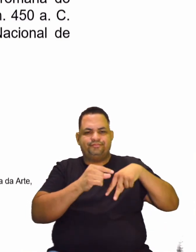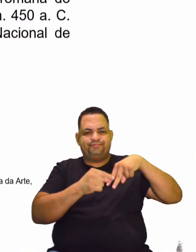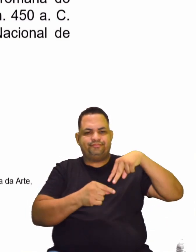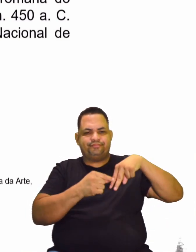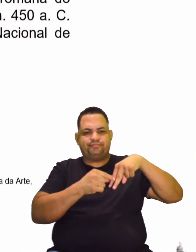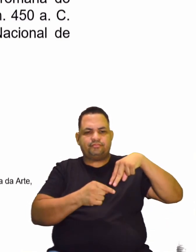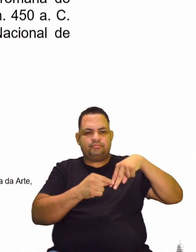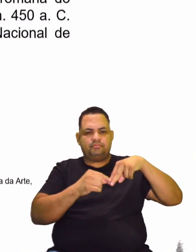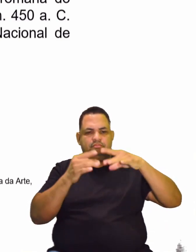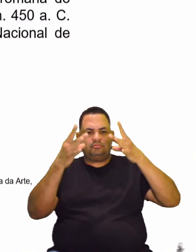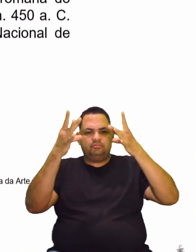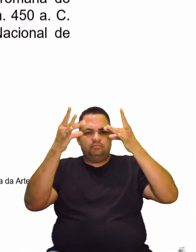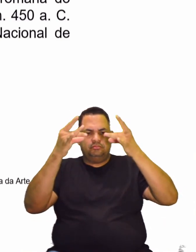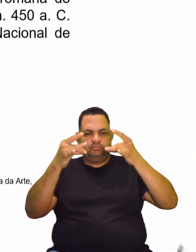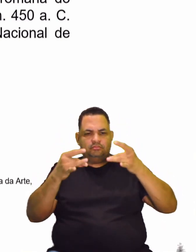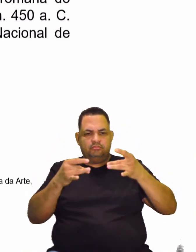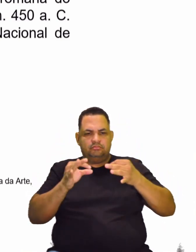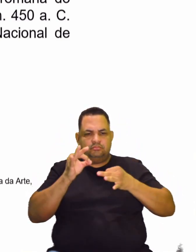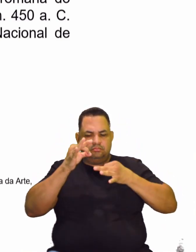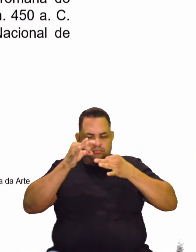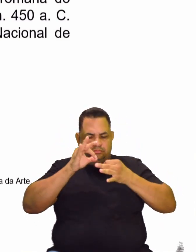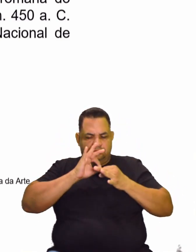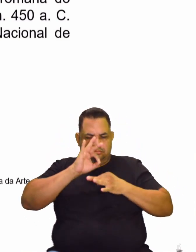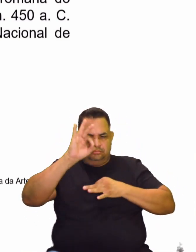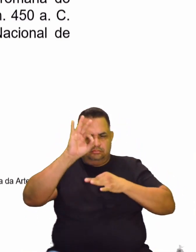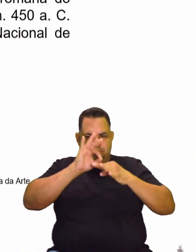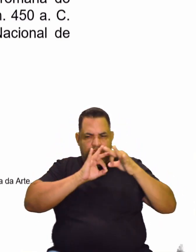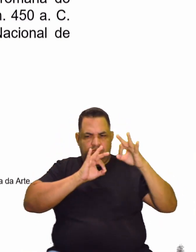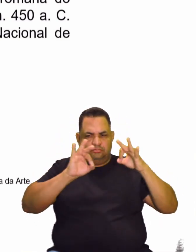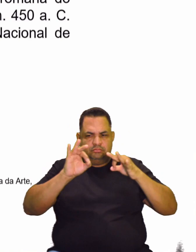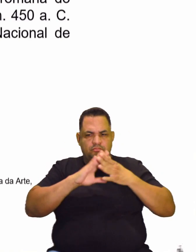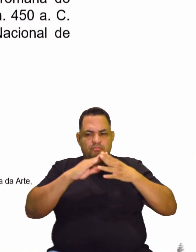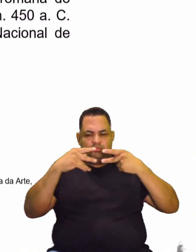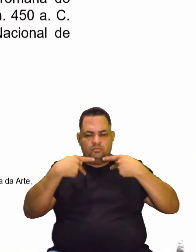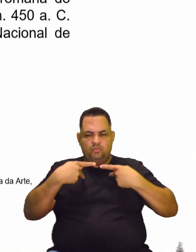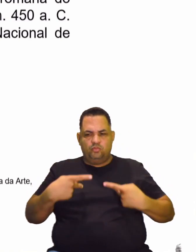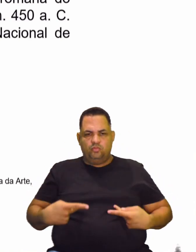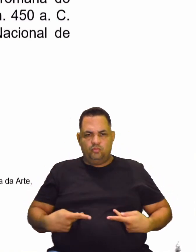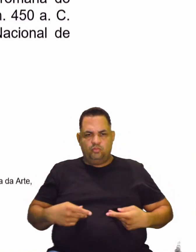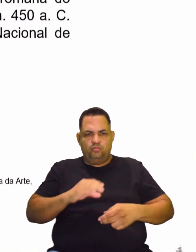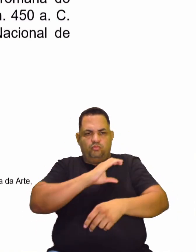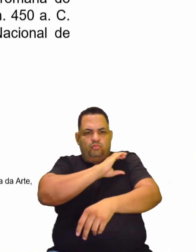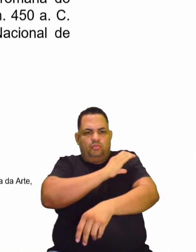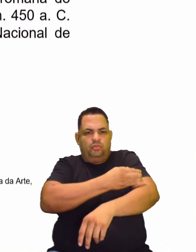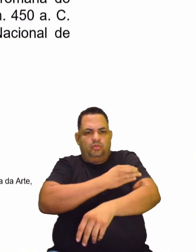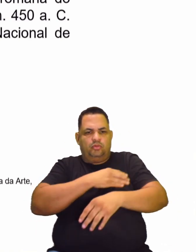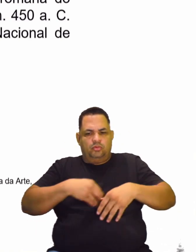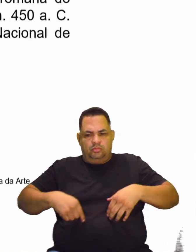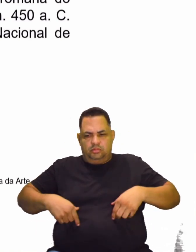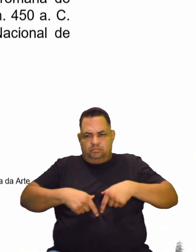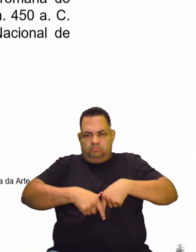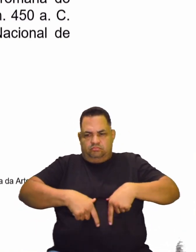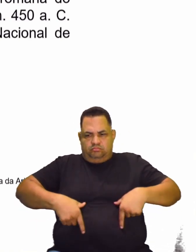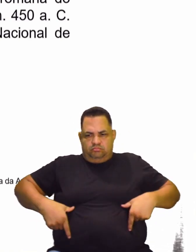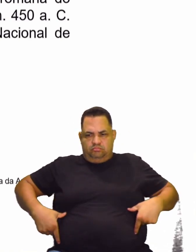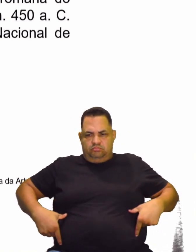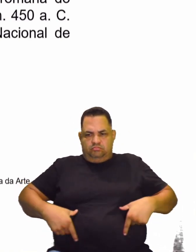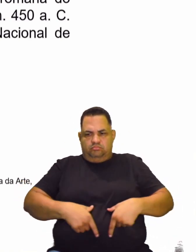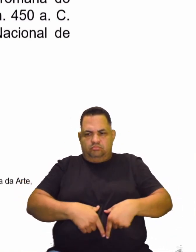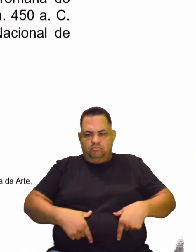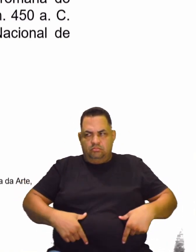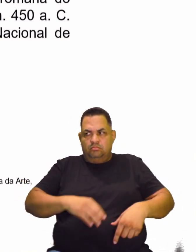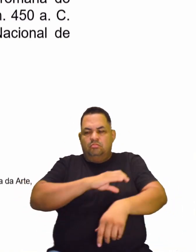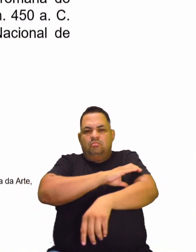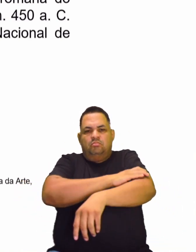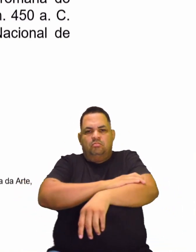aí da simetria, né? Do corpo, detalhe então dos músculos, do abdômen, dos